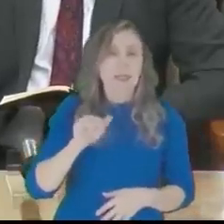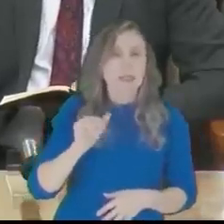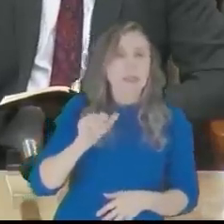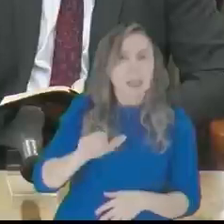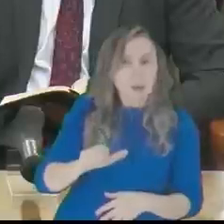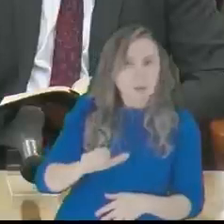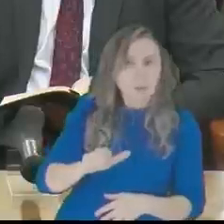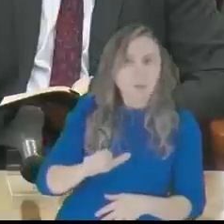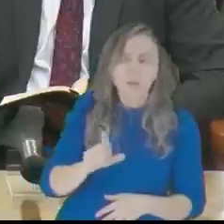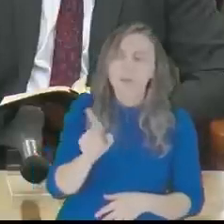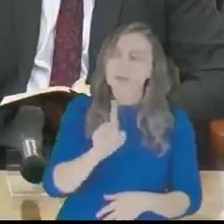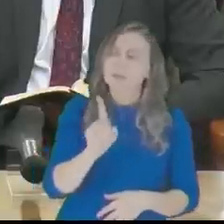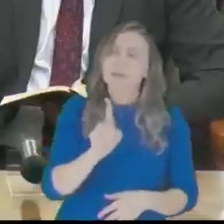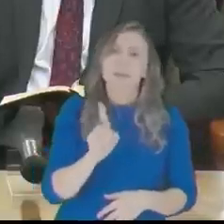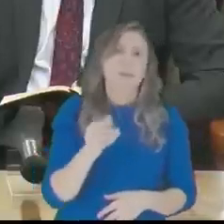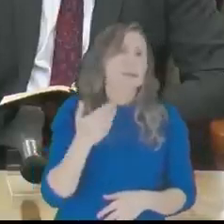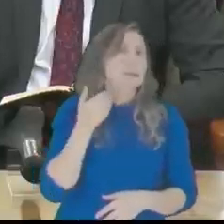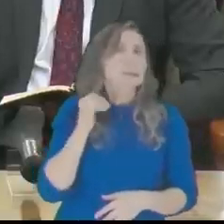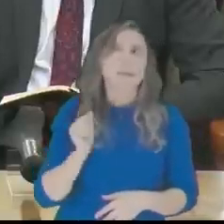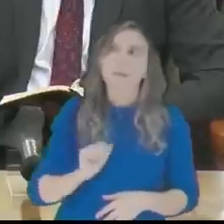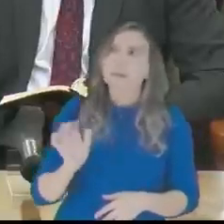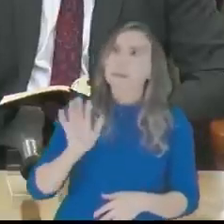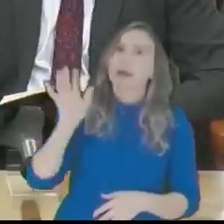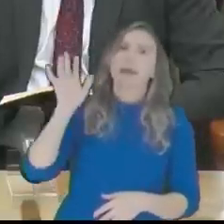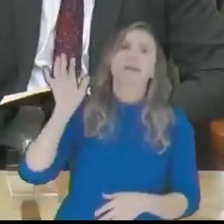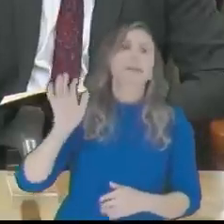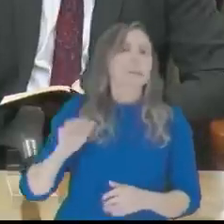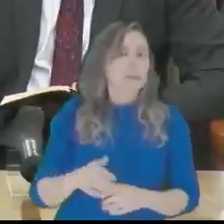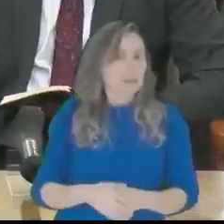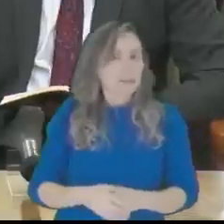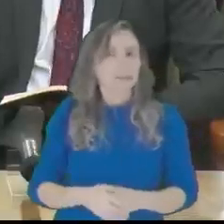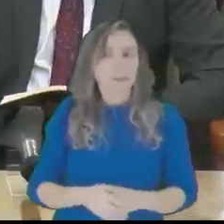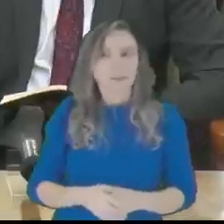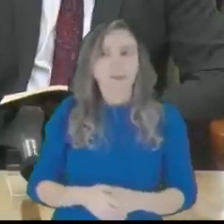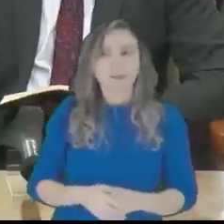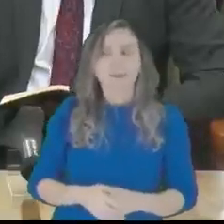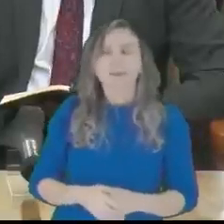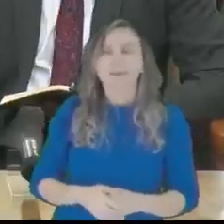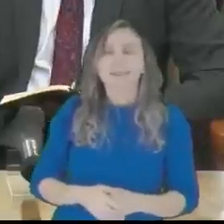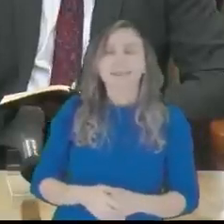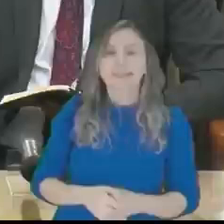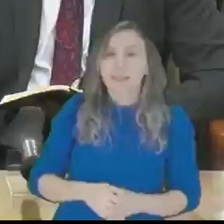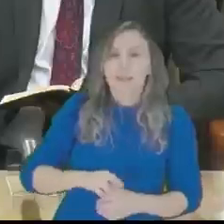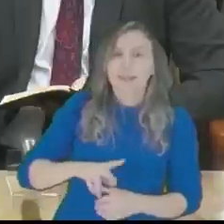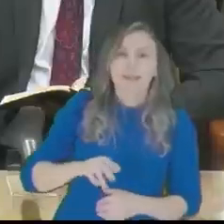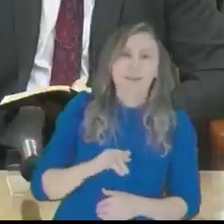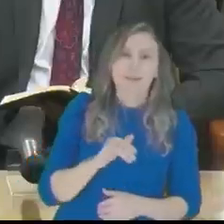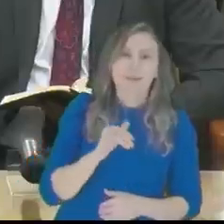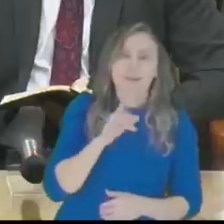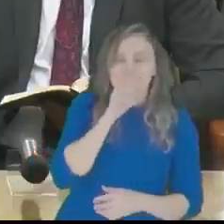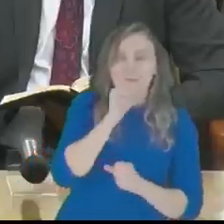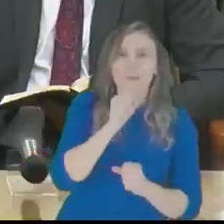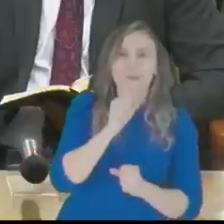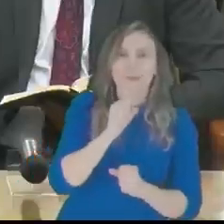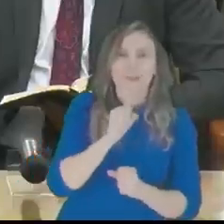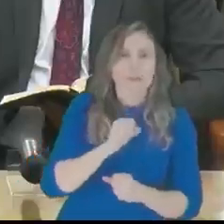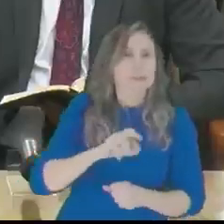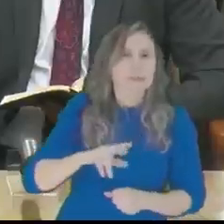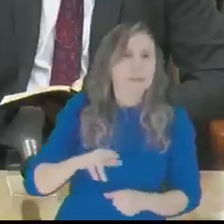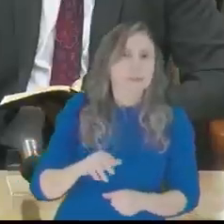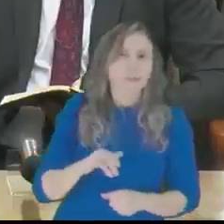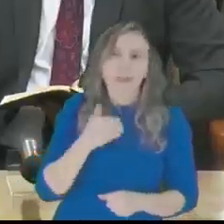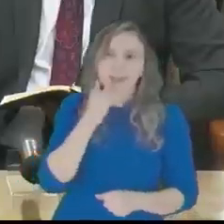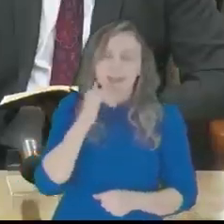caro, porque é muito careira, né? Glória a Deus. Então, meus amados irmãos, não, o Espírito Santo não é uma força, não é uma energia. O Espírito Santo é